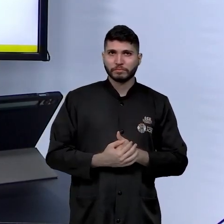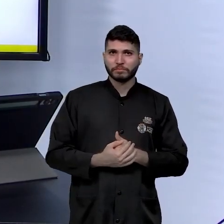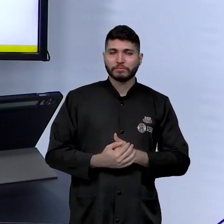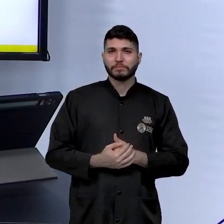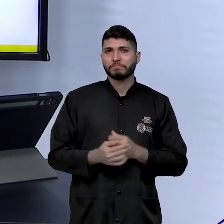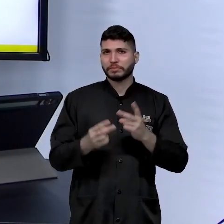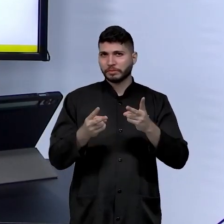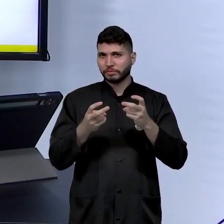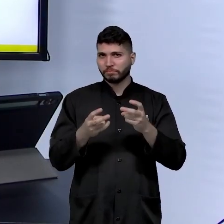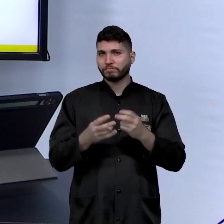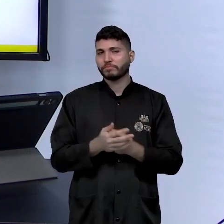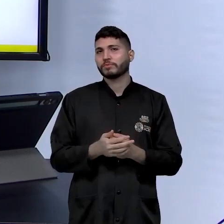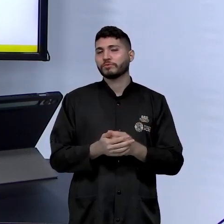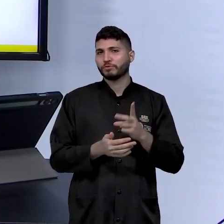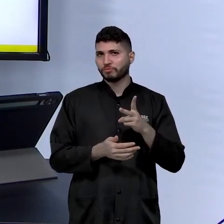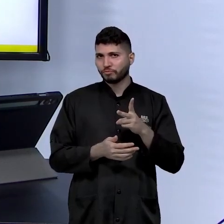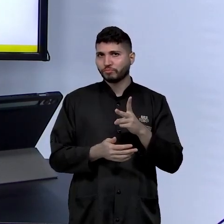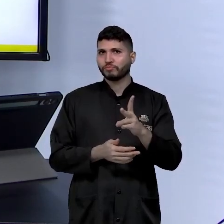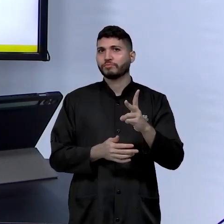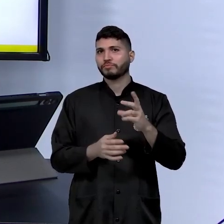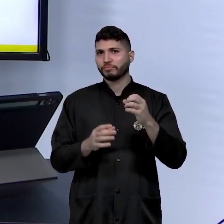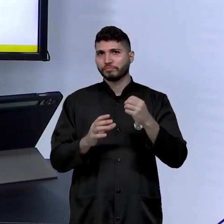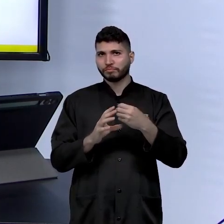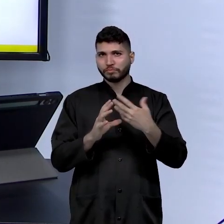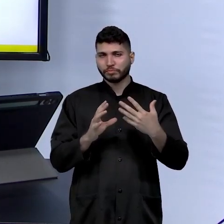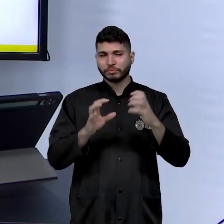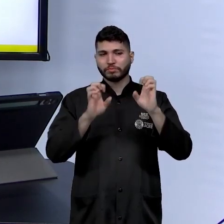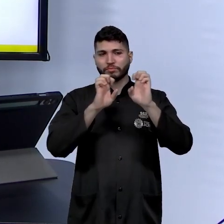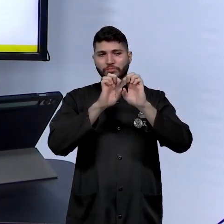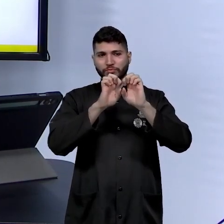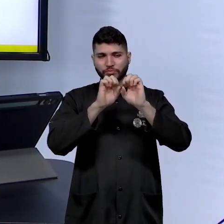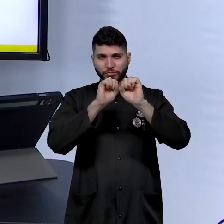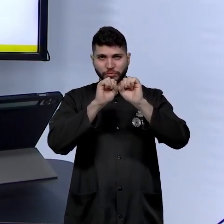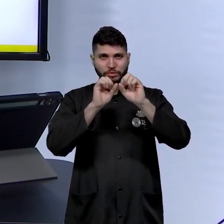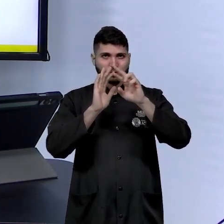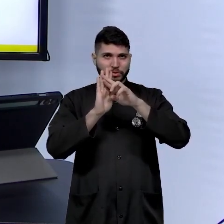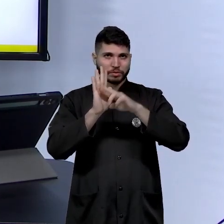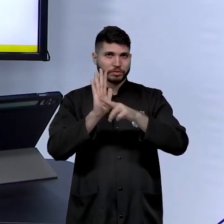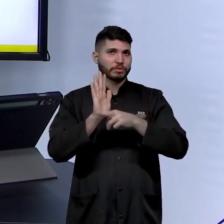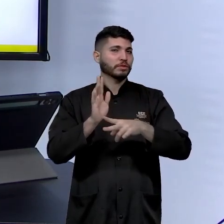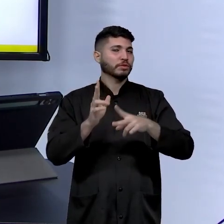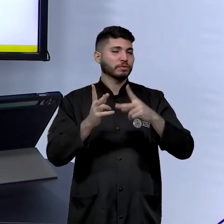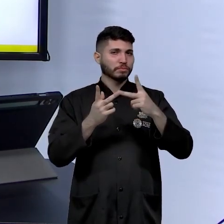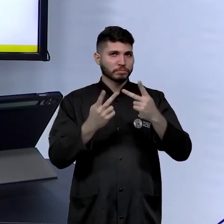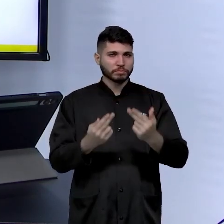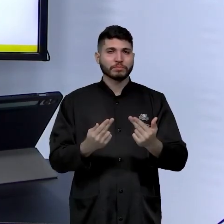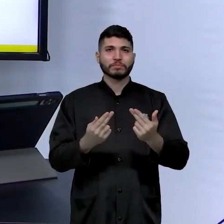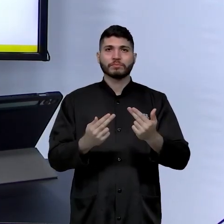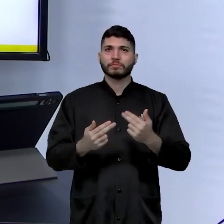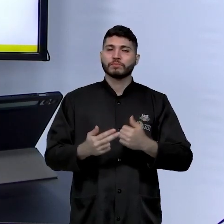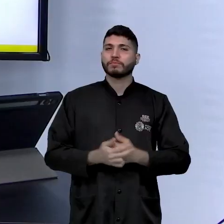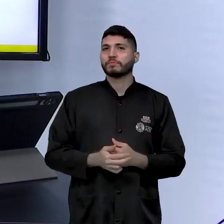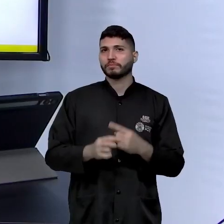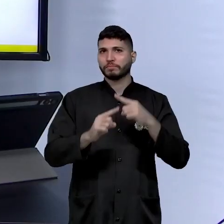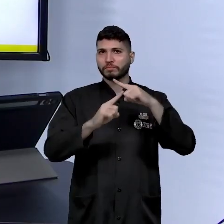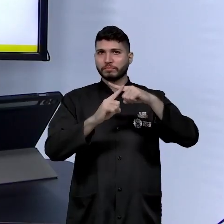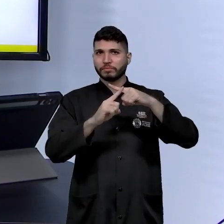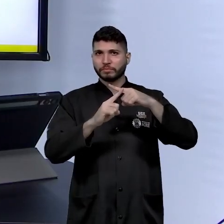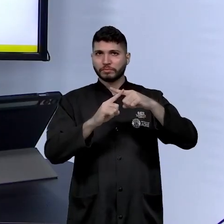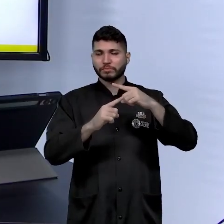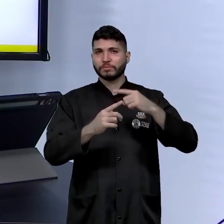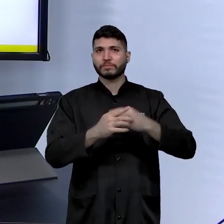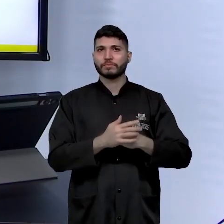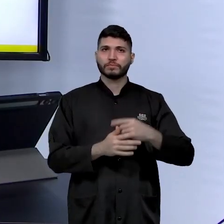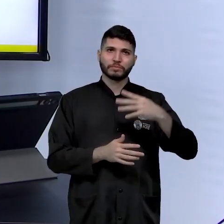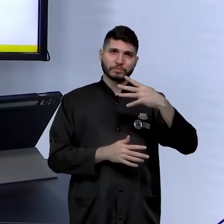mesmo. Aqui eu poderia ter somado área 1, mais área 2, mais área 3, mais área 4, mas eu multipliquei por 4 porque todas são iguais. Mas